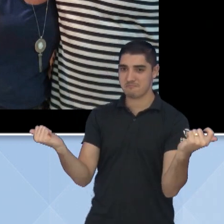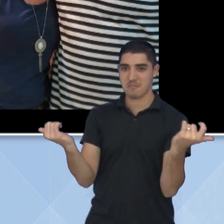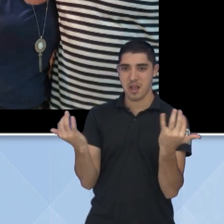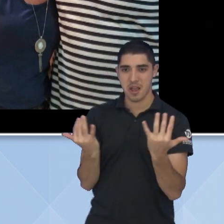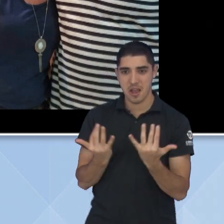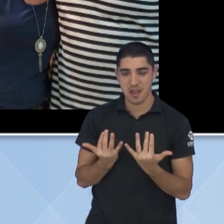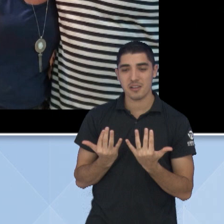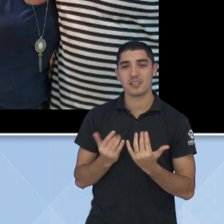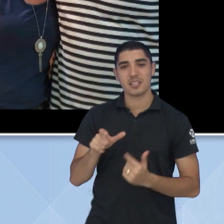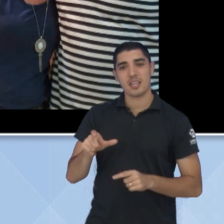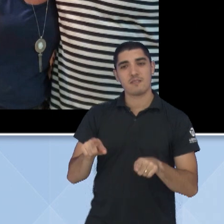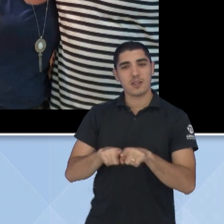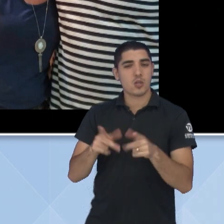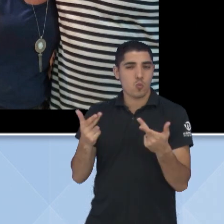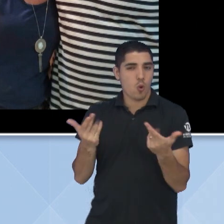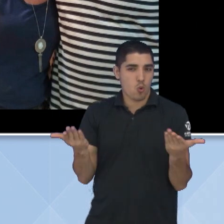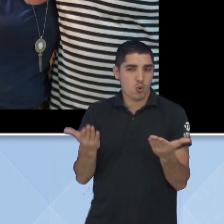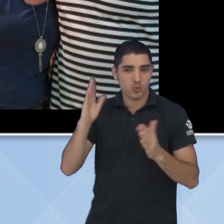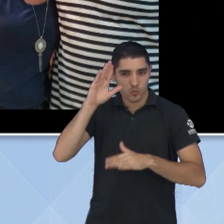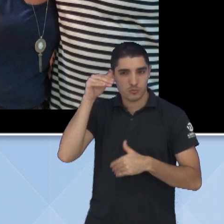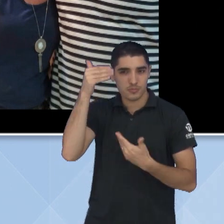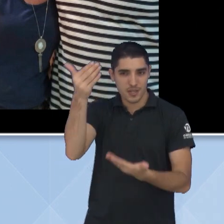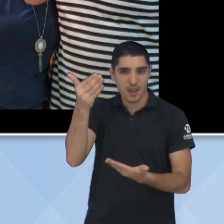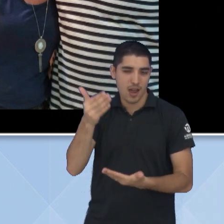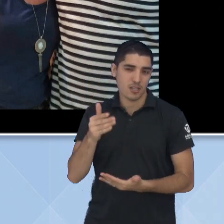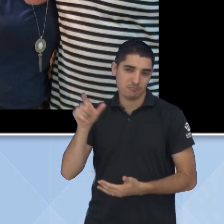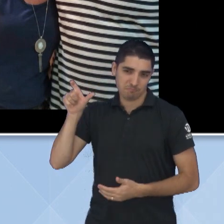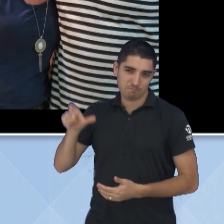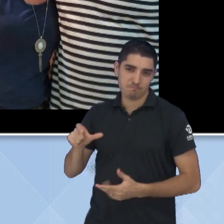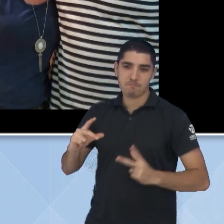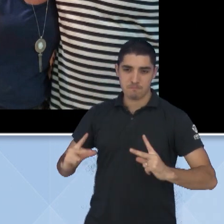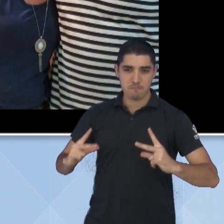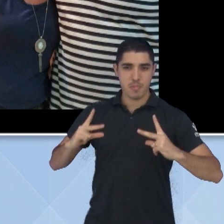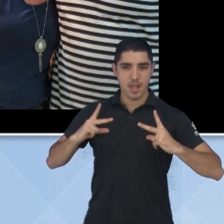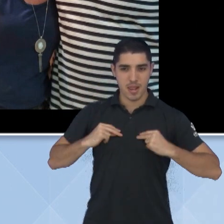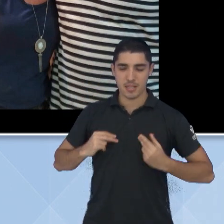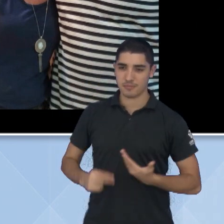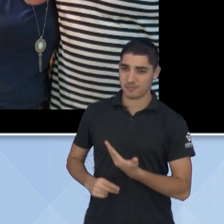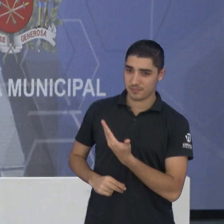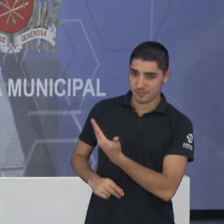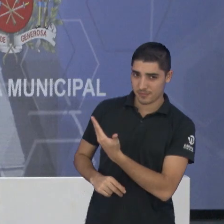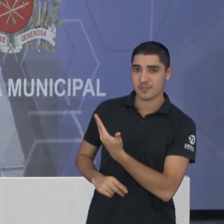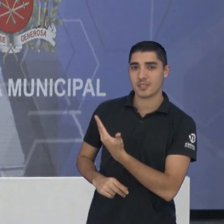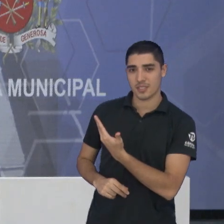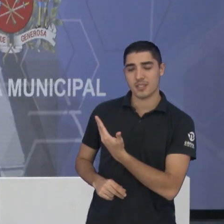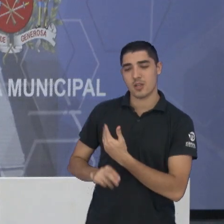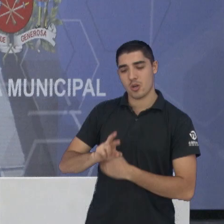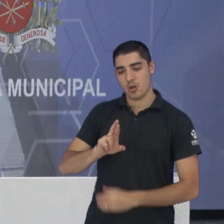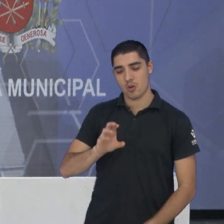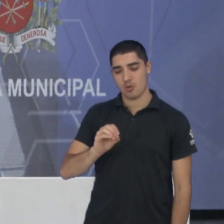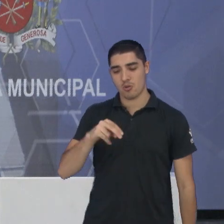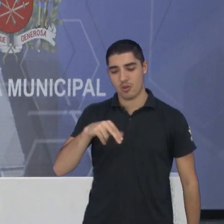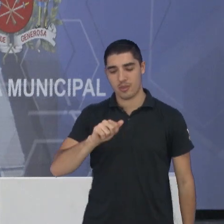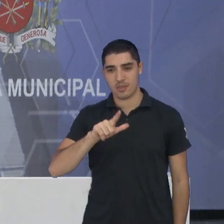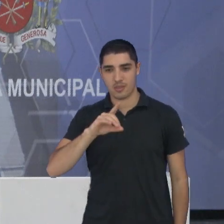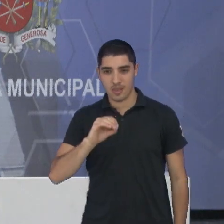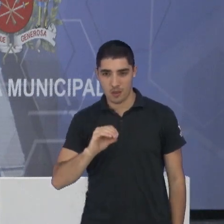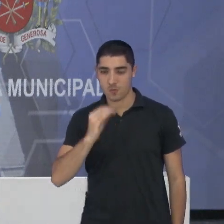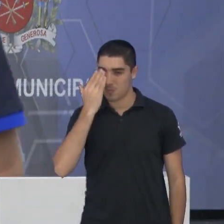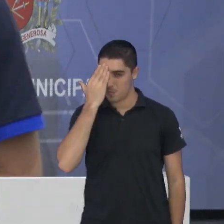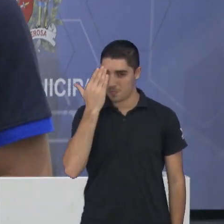essa homenagem no dia de hoje, homenagem mais que merecida ao nosso querido e grande amado senhor Ronaldo. Obrigado,